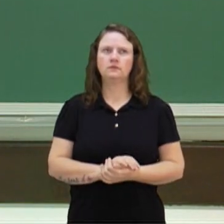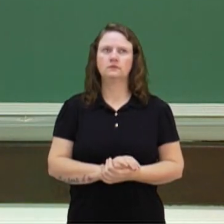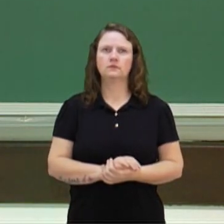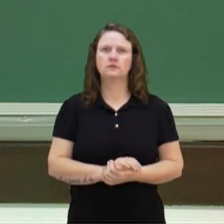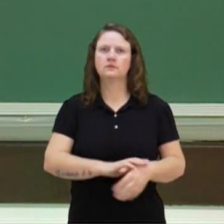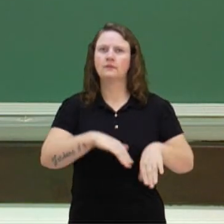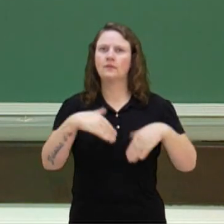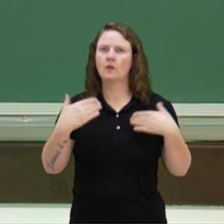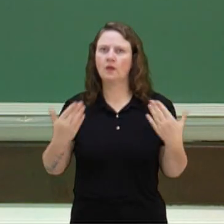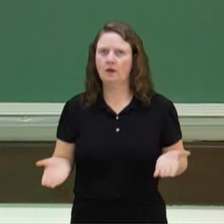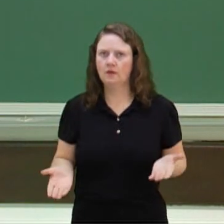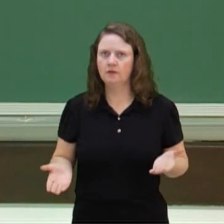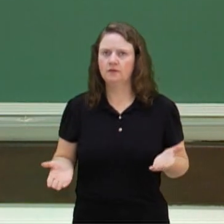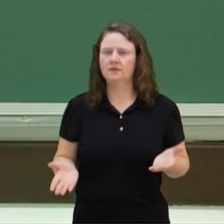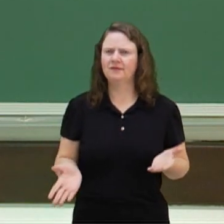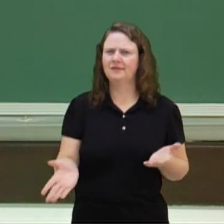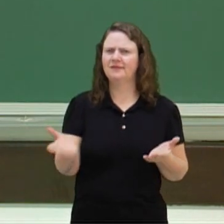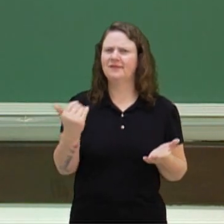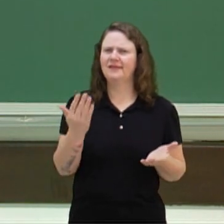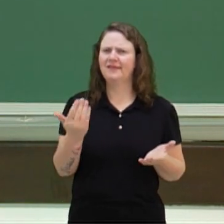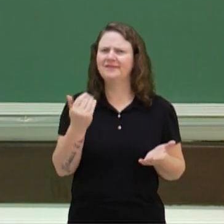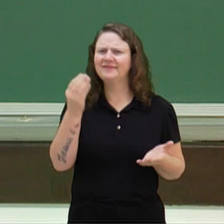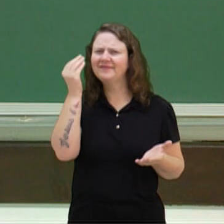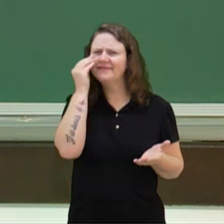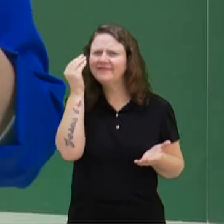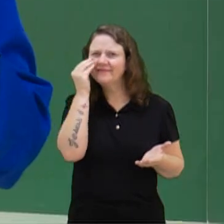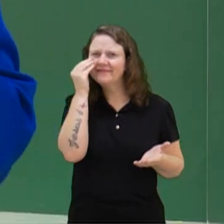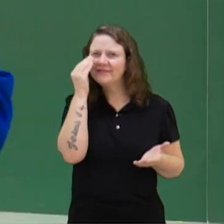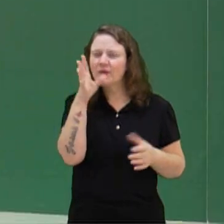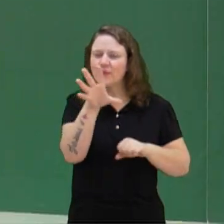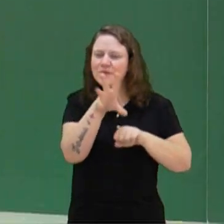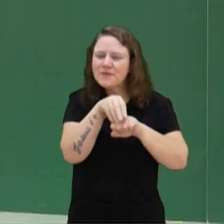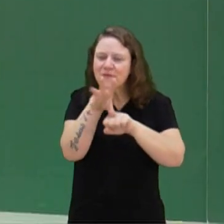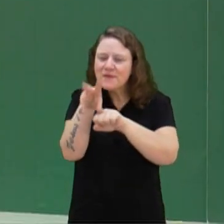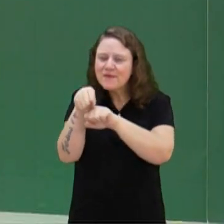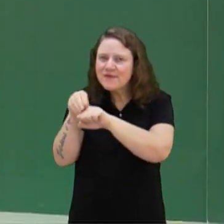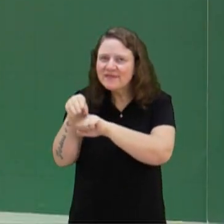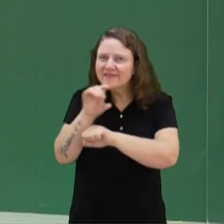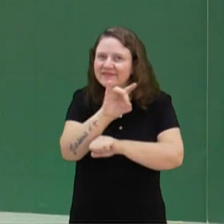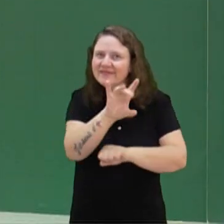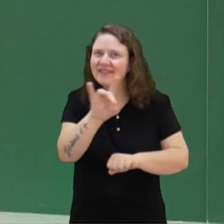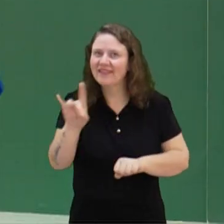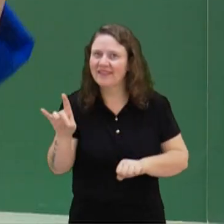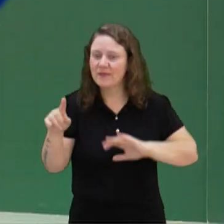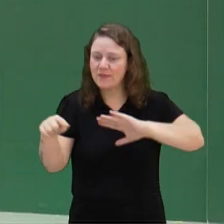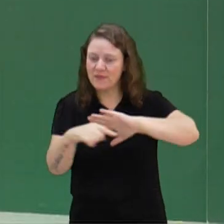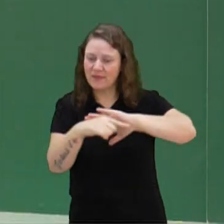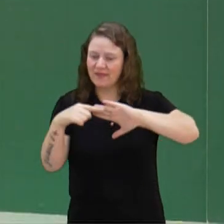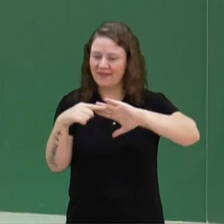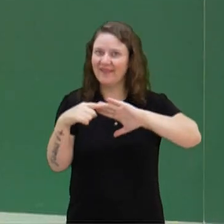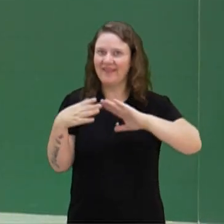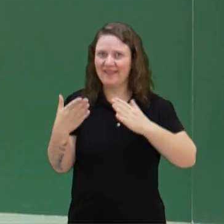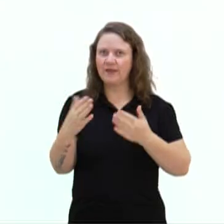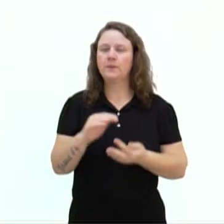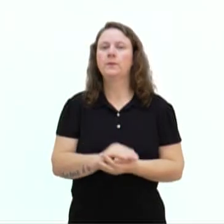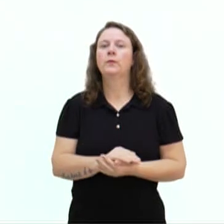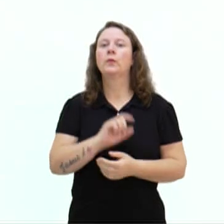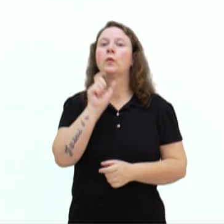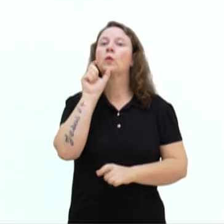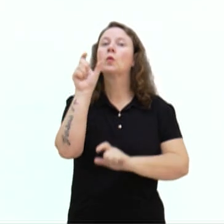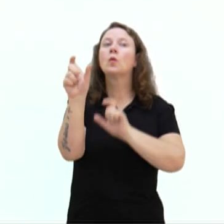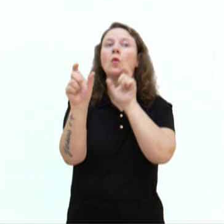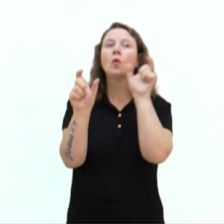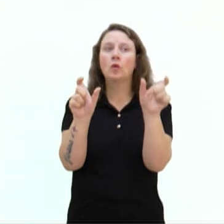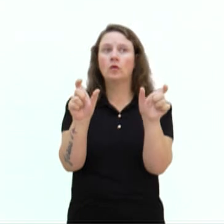E aí, vamos testar os conhecimentos de vocês sobre o hífen? Quais dessas